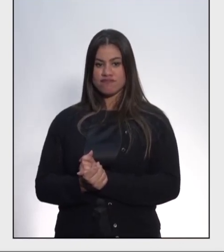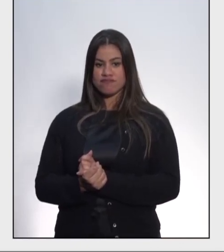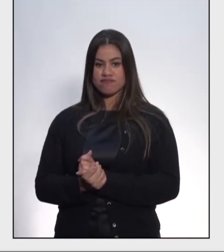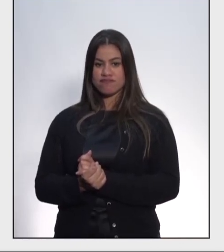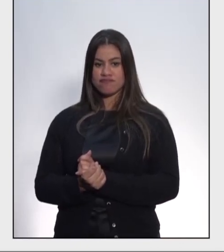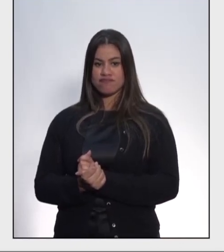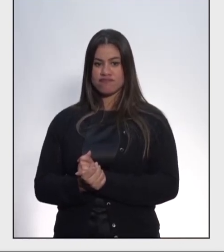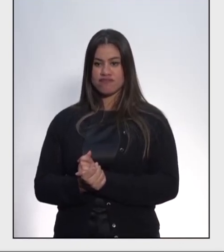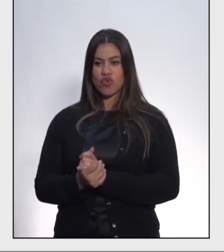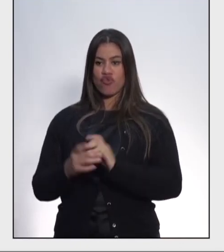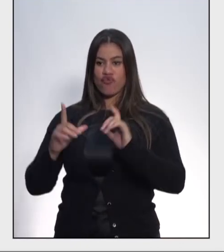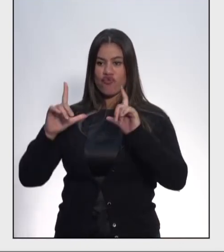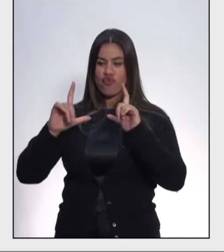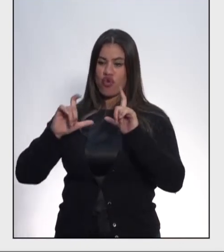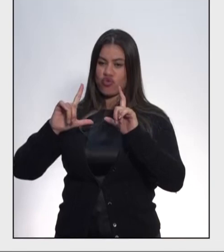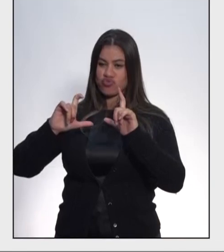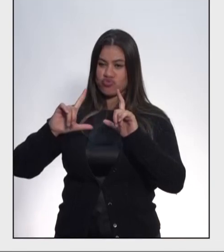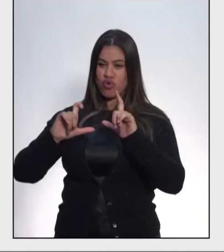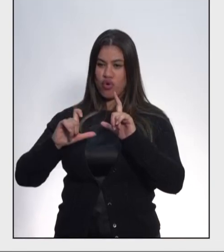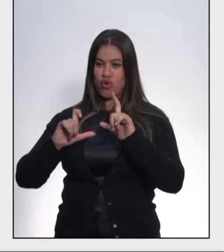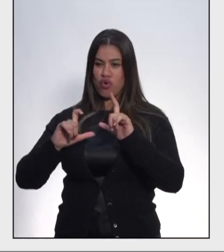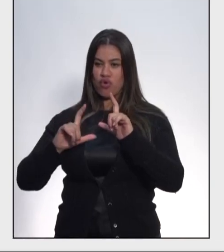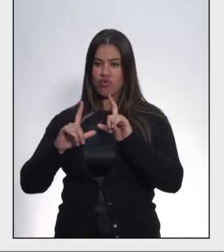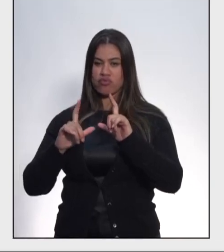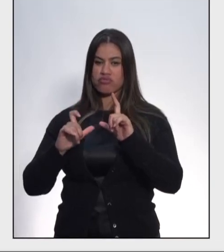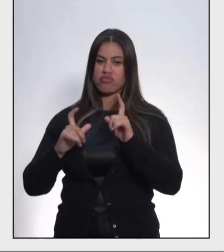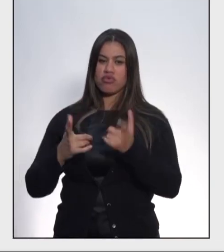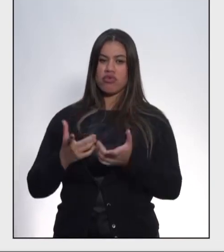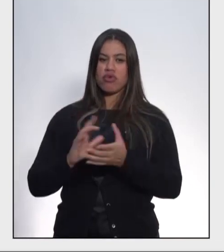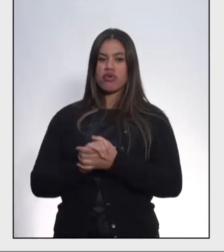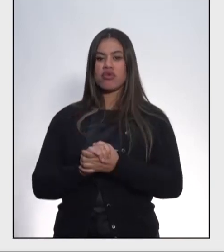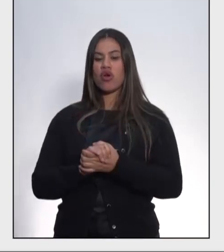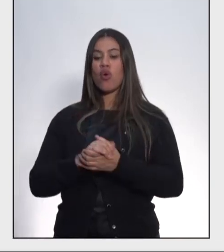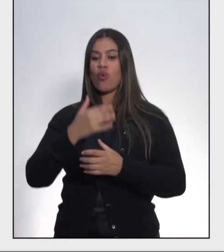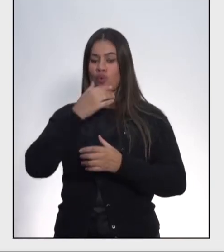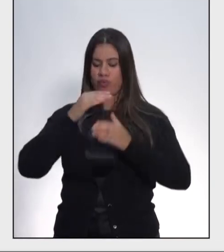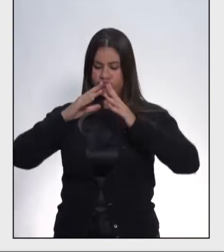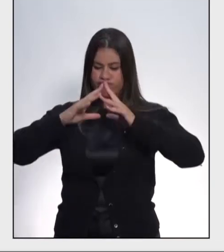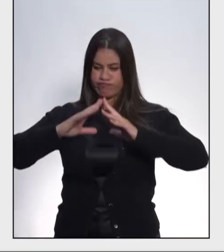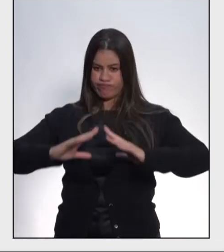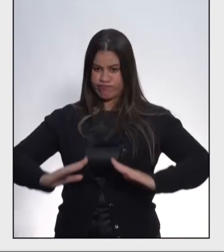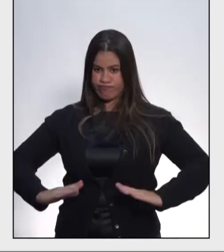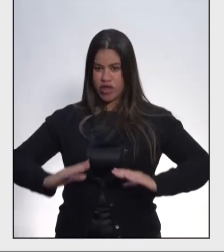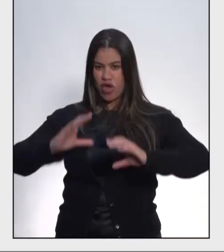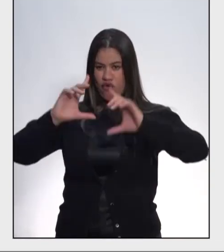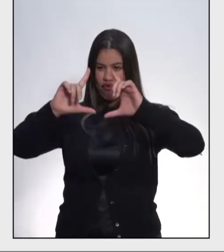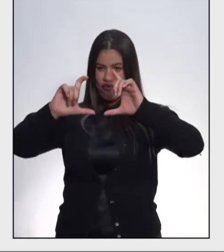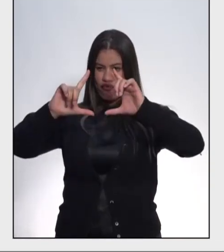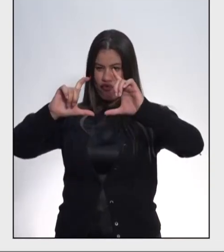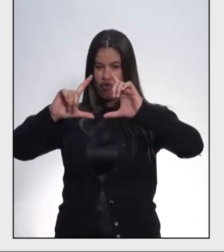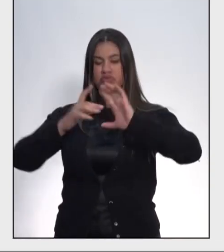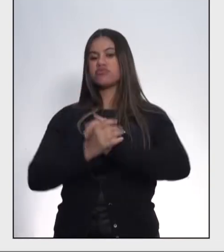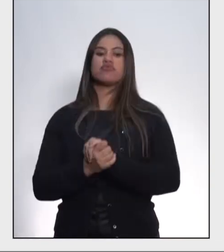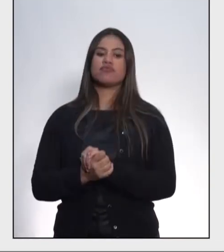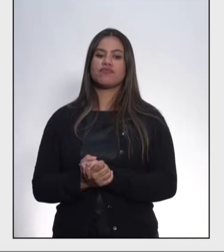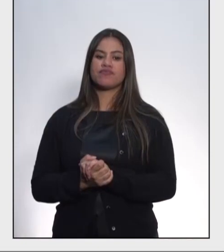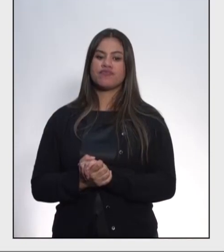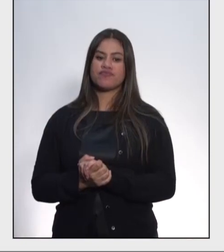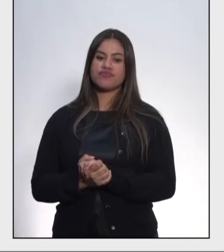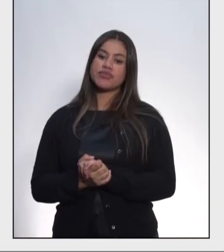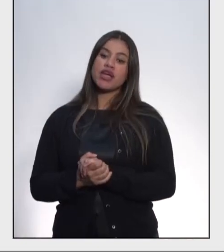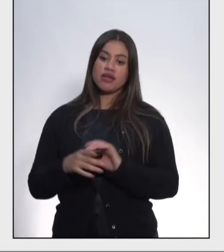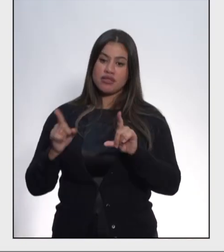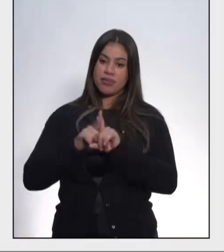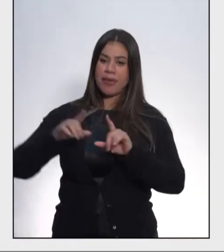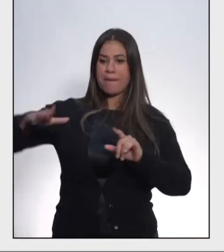Um fotógrafo lambi-lambi. É comum nas praças do Rio de Janeiro, um tripé e o cara tira foto. É uma coisa da paisagem carioca. Ou quem já foi à praia no